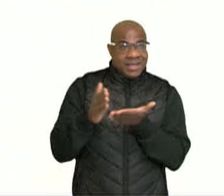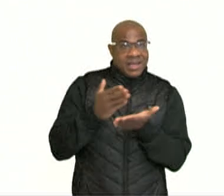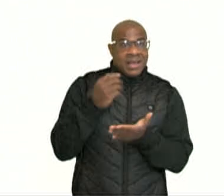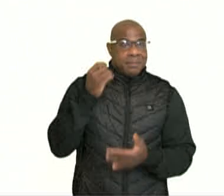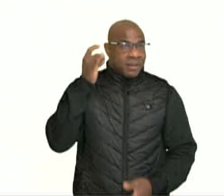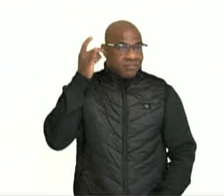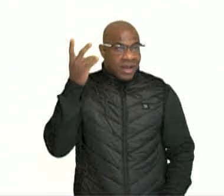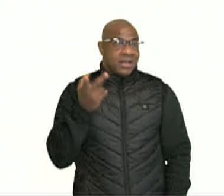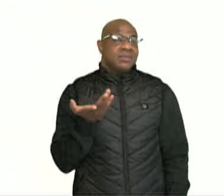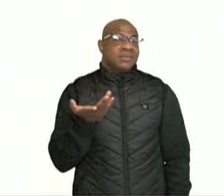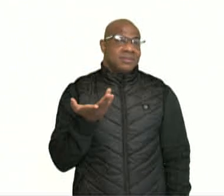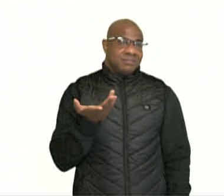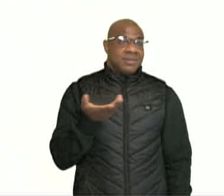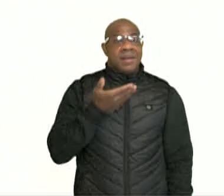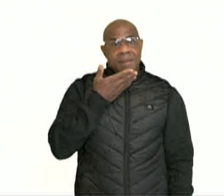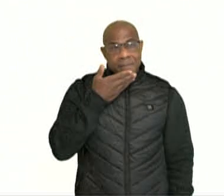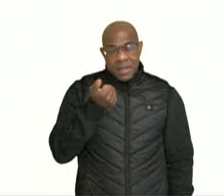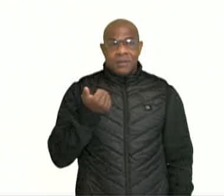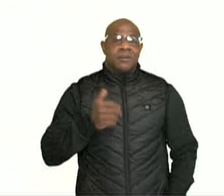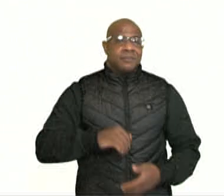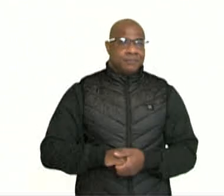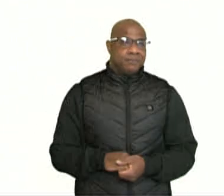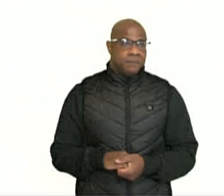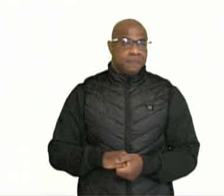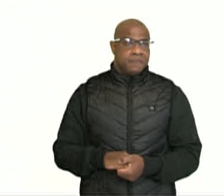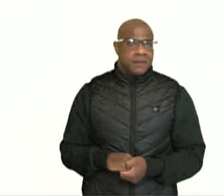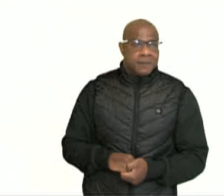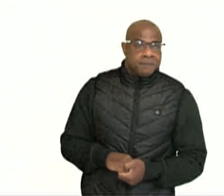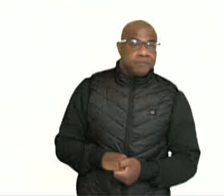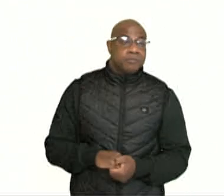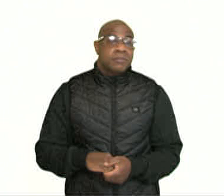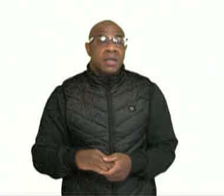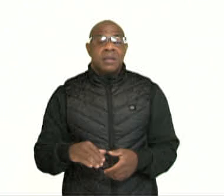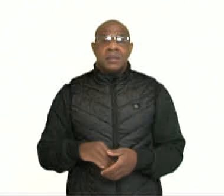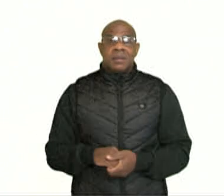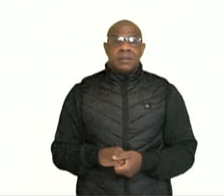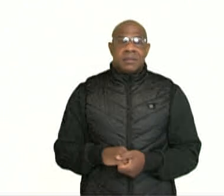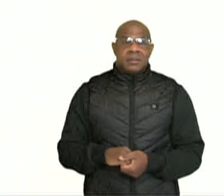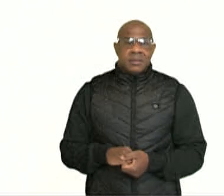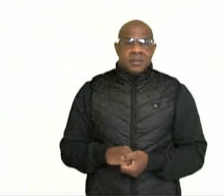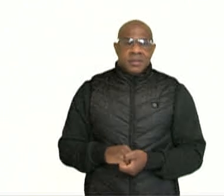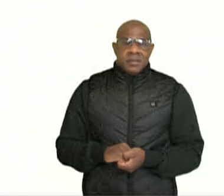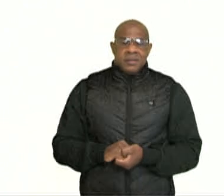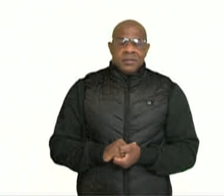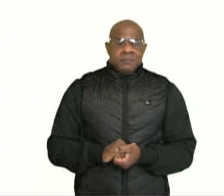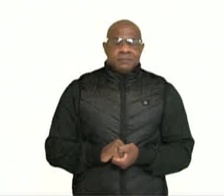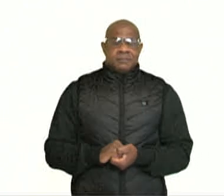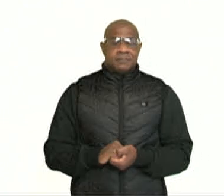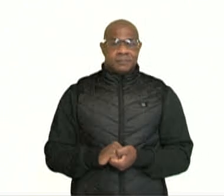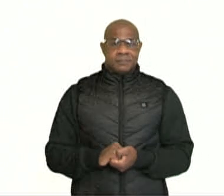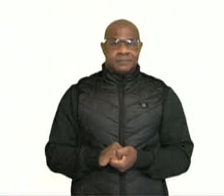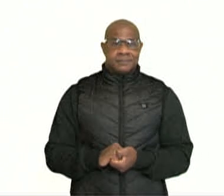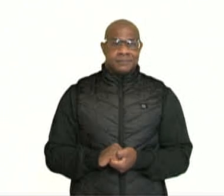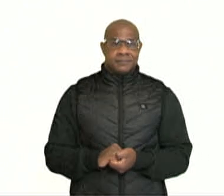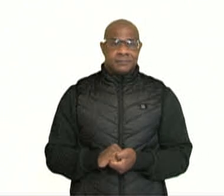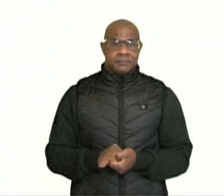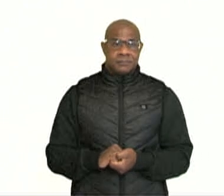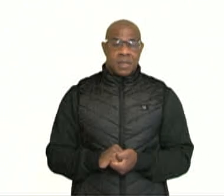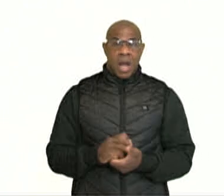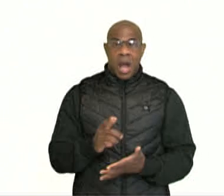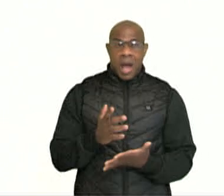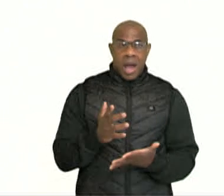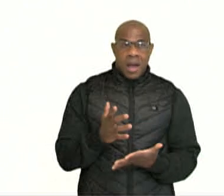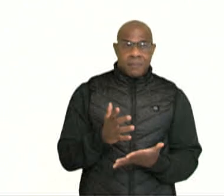mais fácil, fica de melhor leitura, tá? Contudo, se a oração subordinada vier depois da principal, a vírgula pode